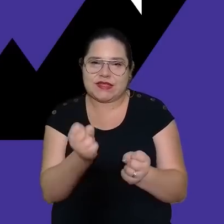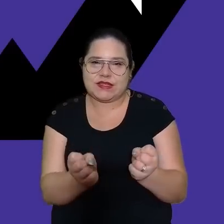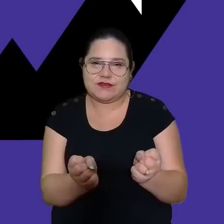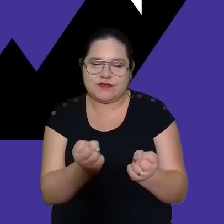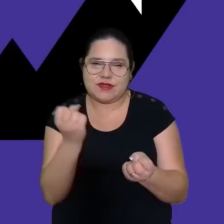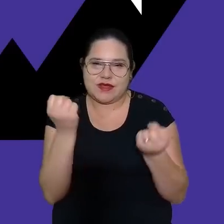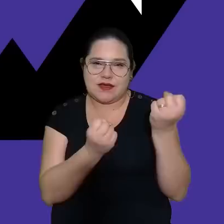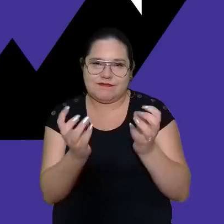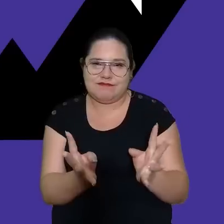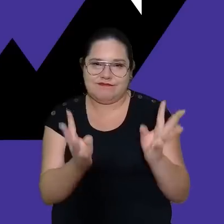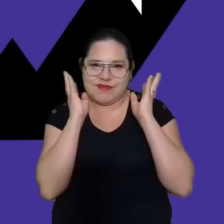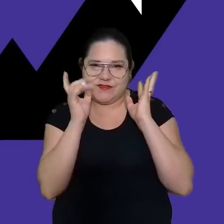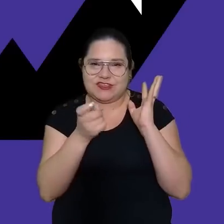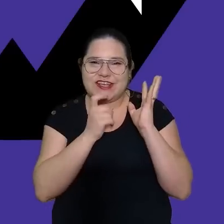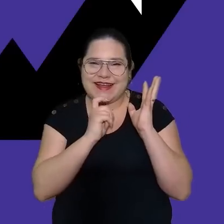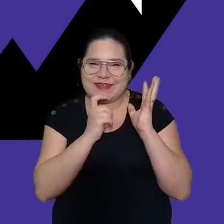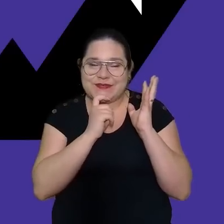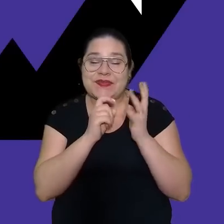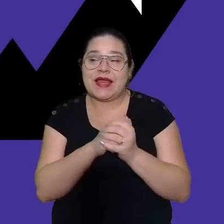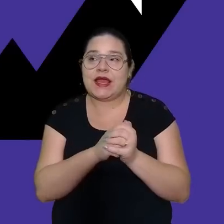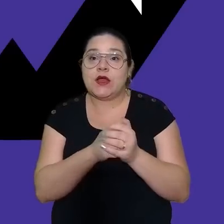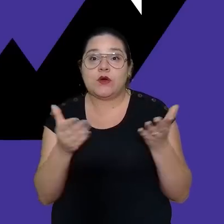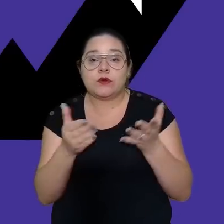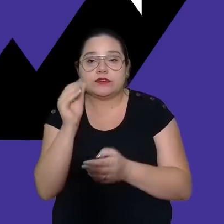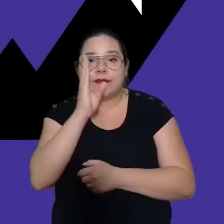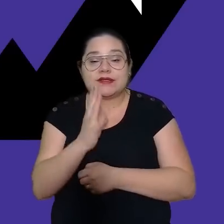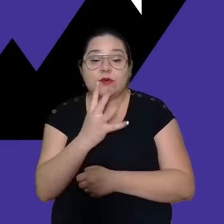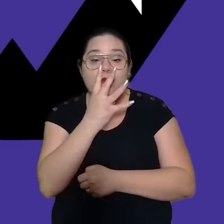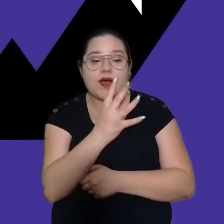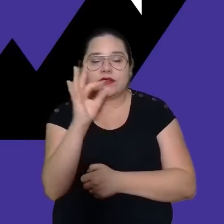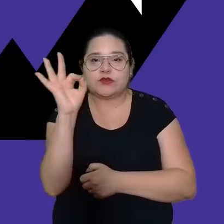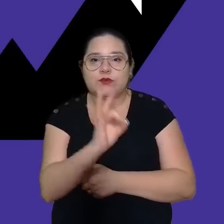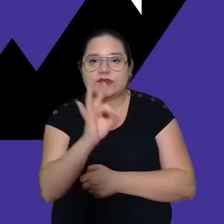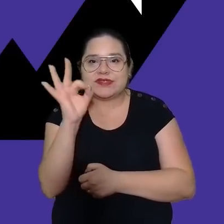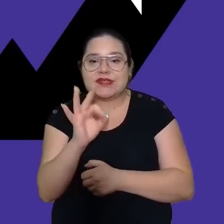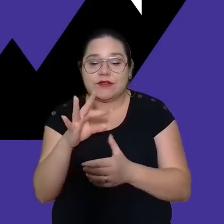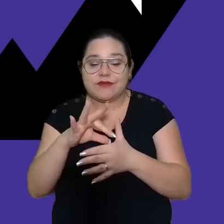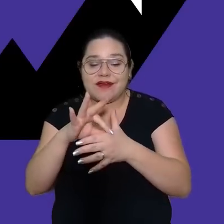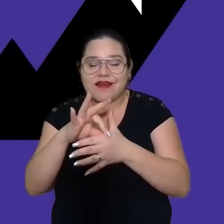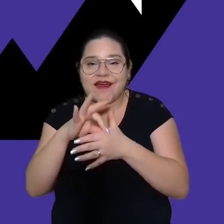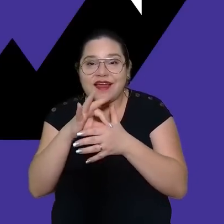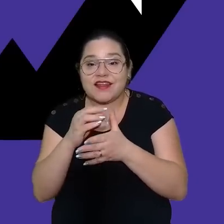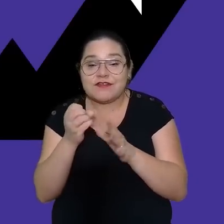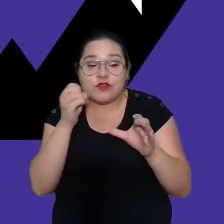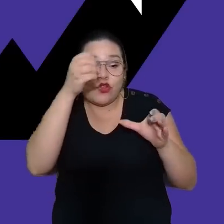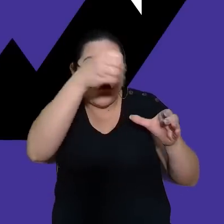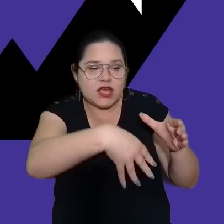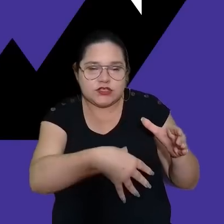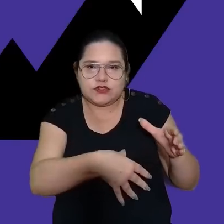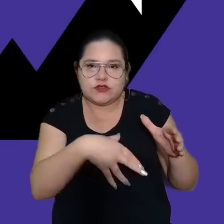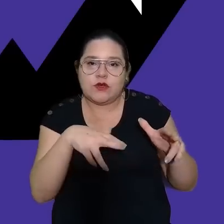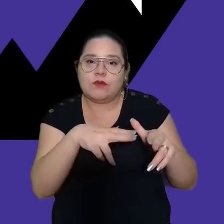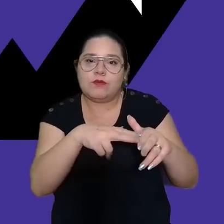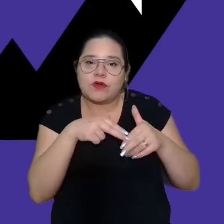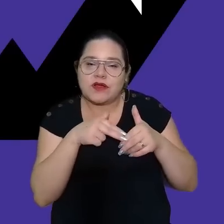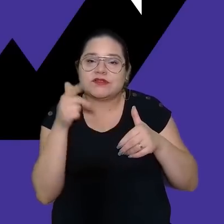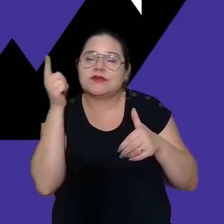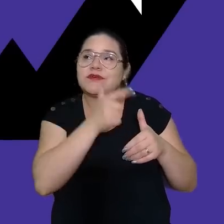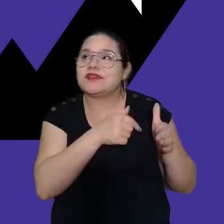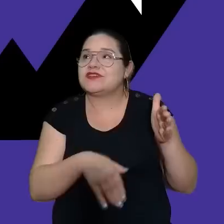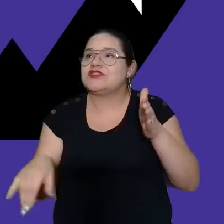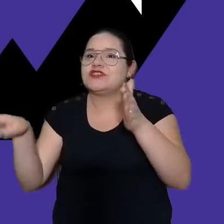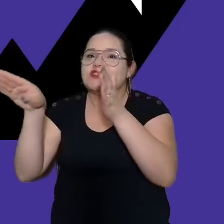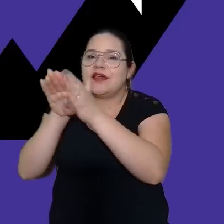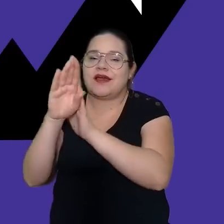joga 4% da sua carne fora por problema de condenas, e o mundo